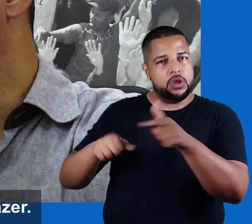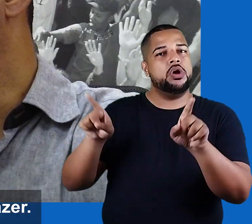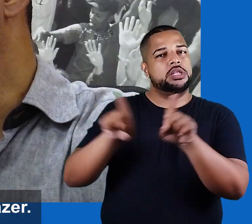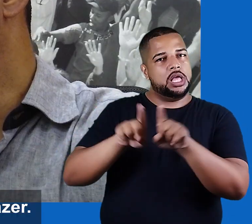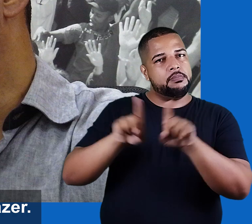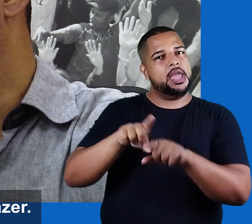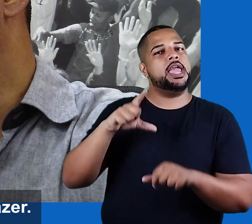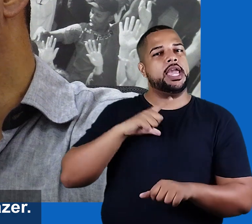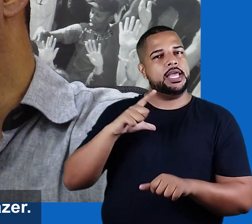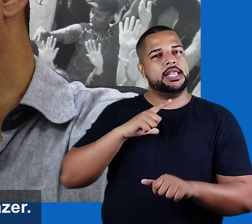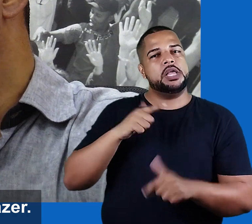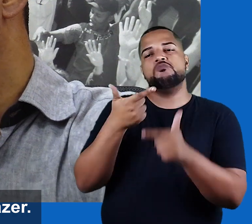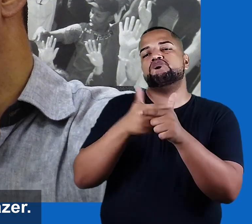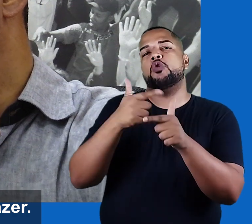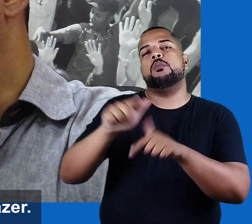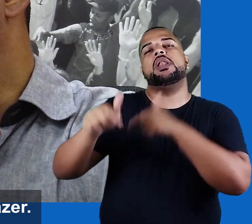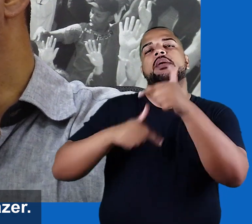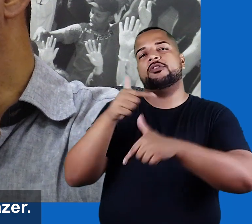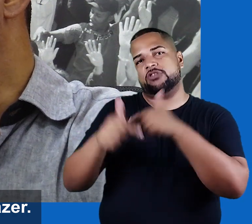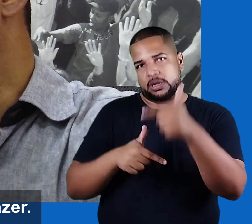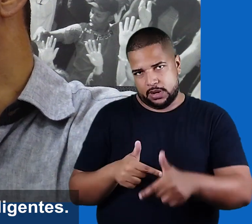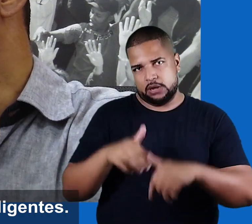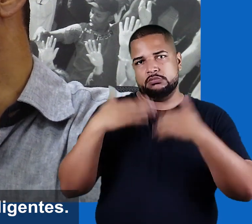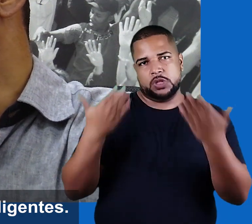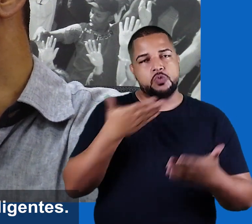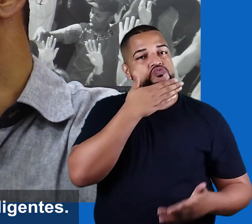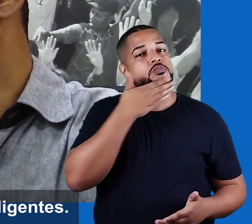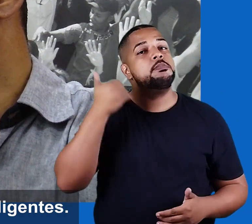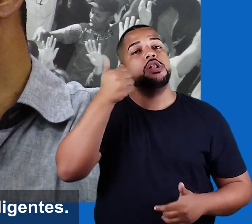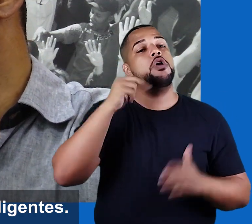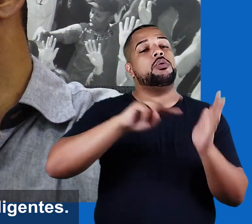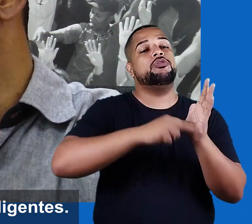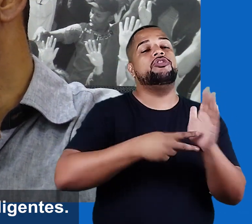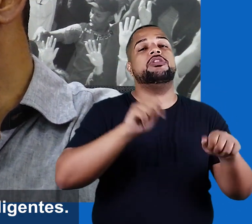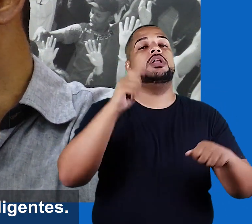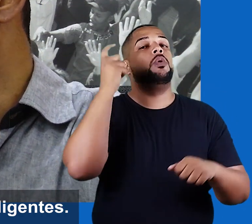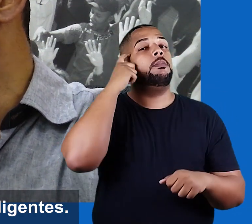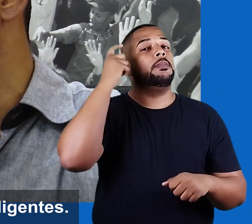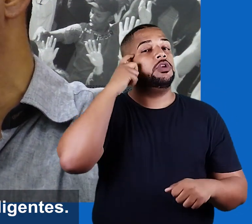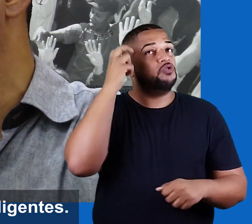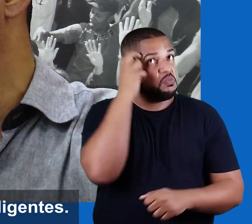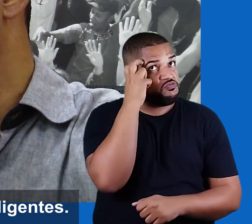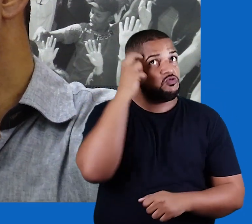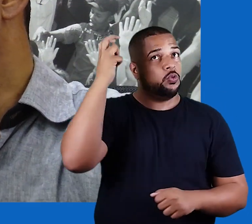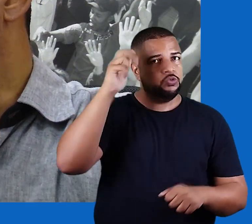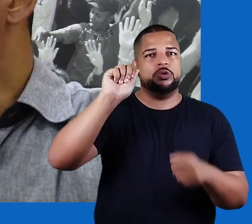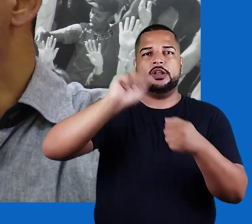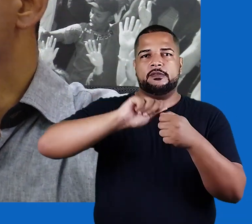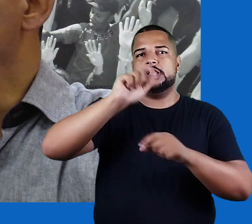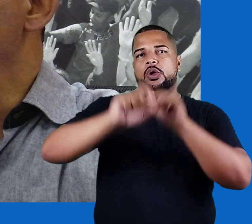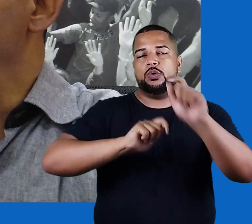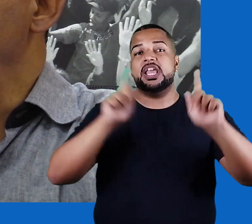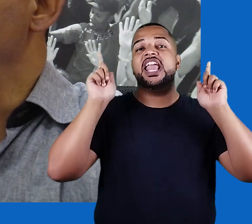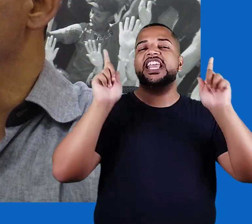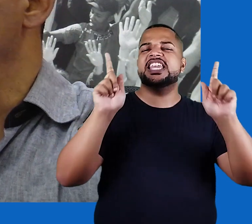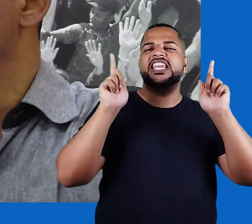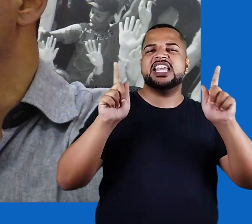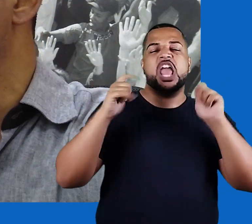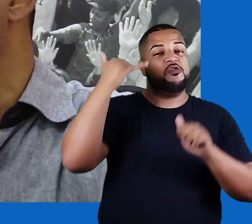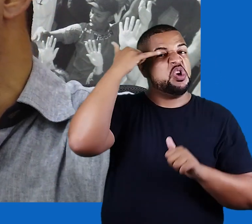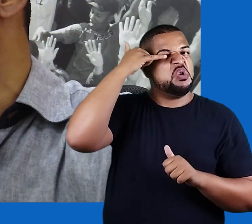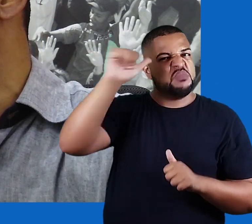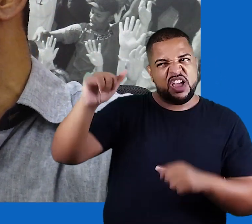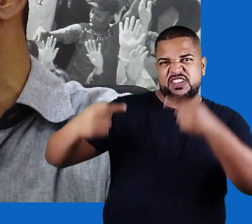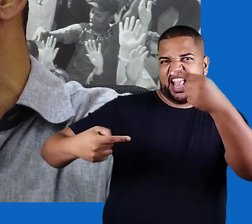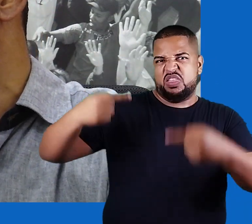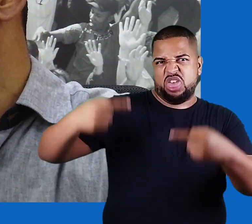Então a gente achou uma estratégia de vamos fazer greves ou mobilizações inteligentes. E aí começamos a criar mecanismos, né, de não